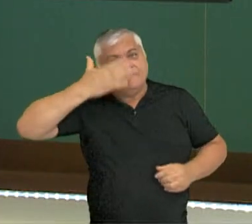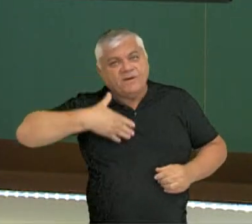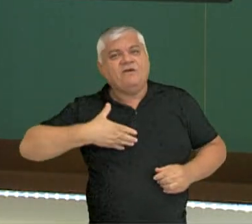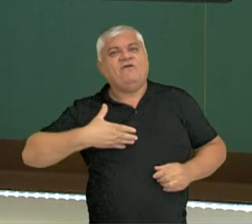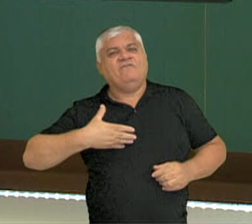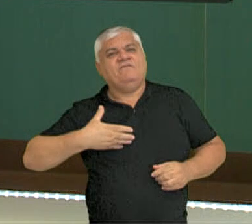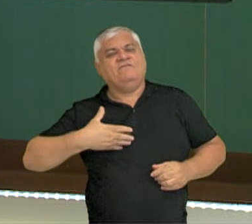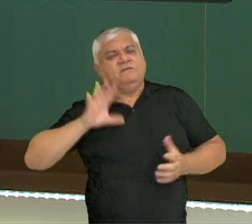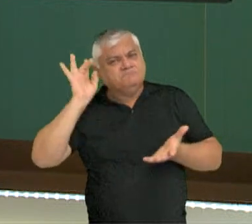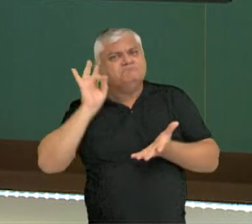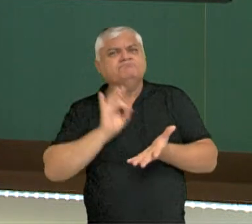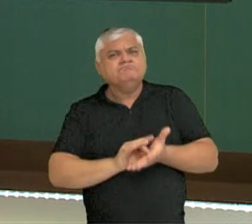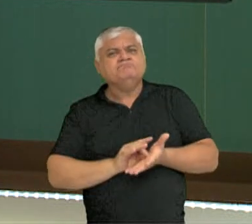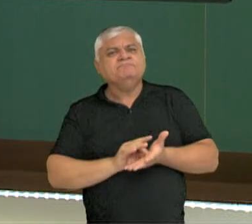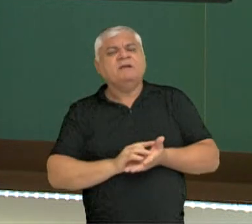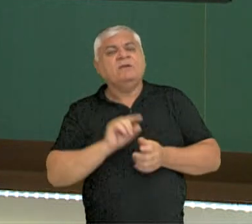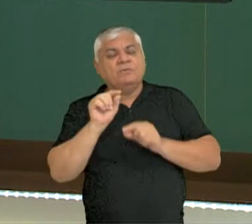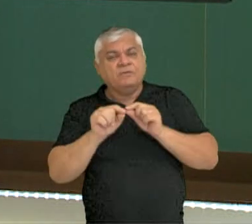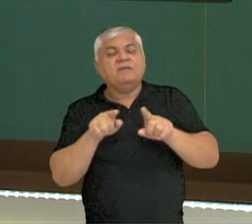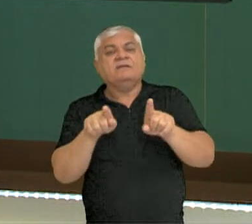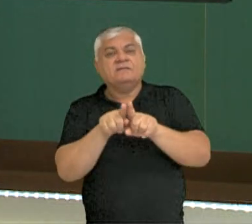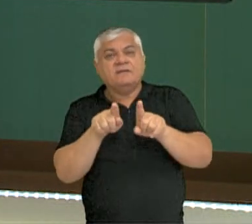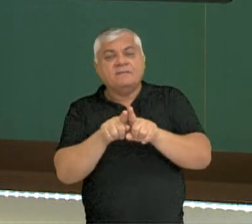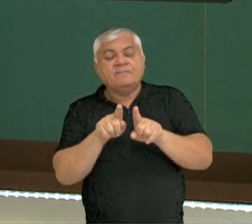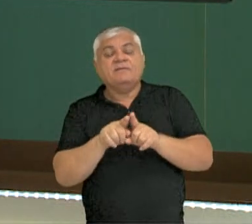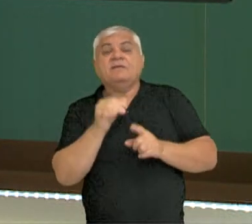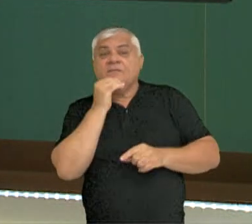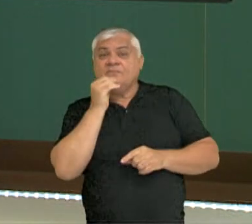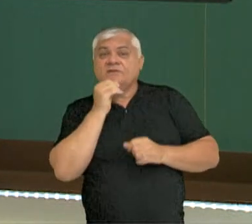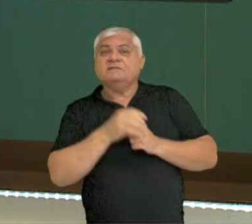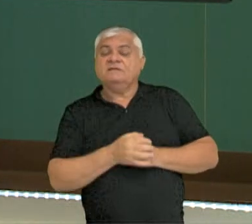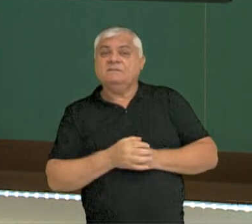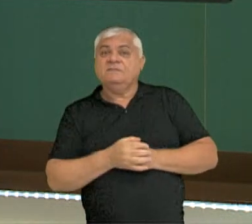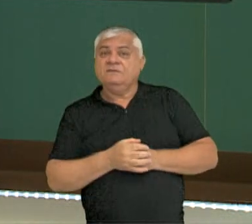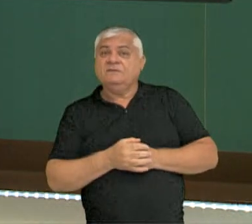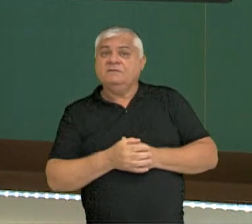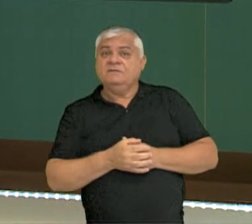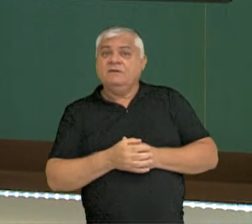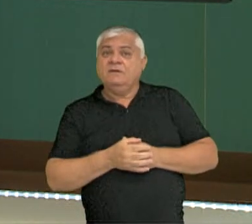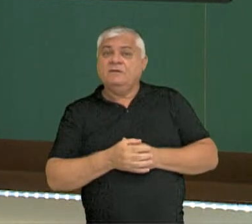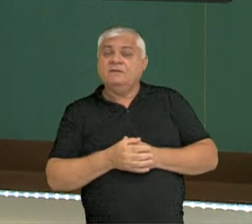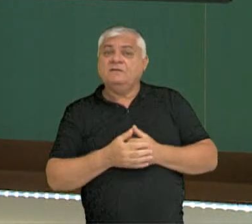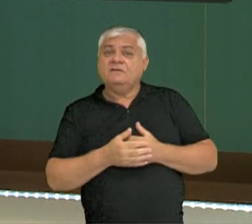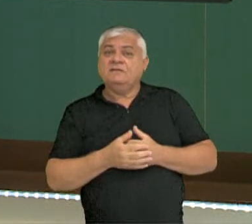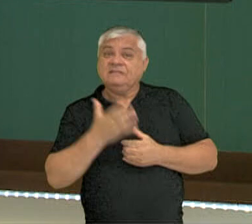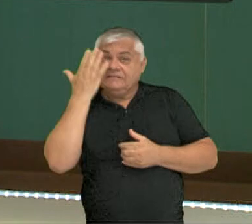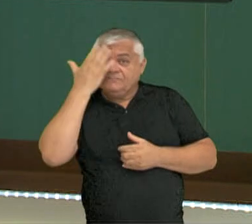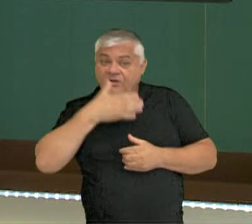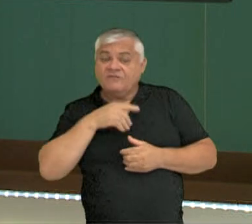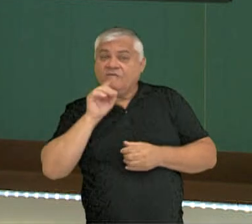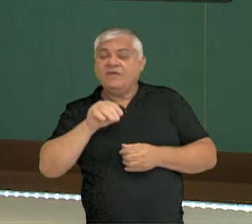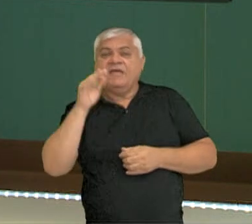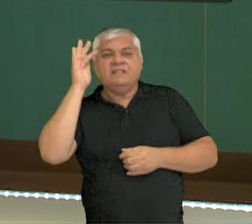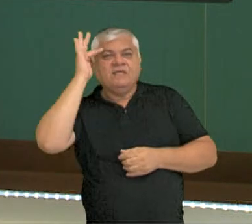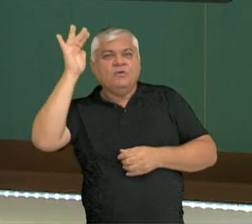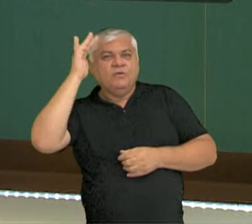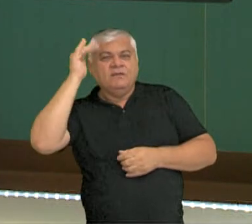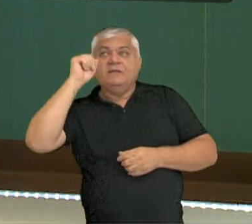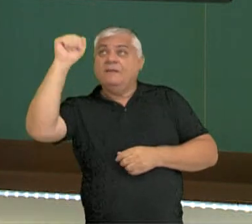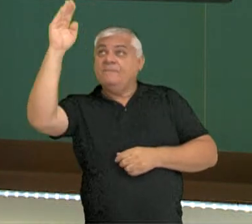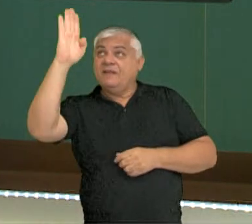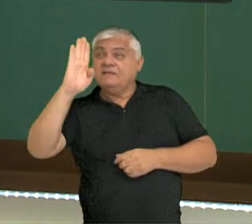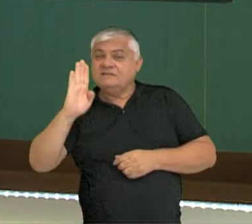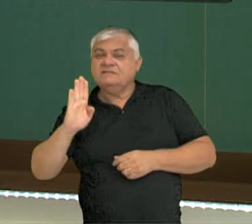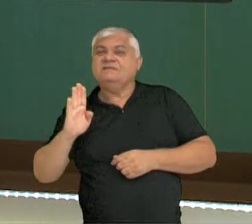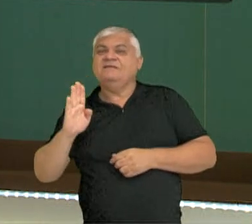né, e inclusive que dá, né, provas que a teoria África-Brasil